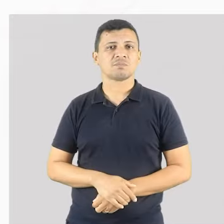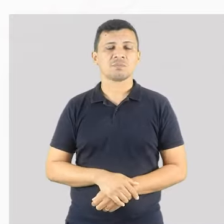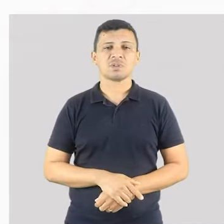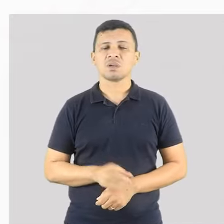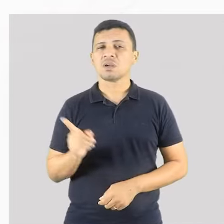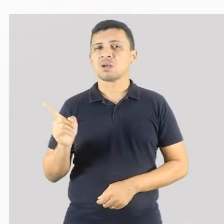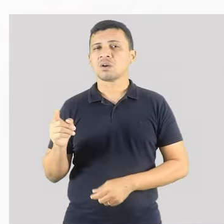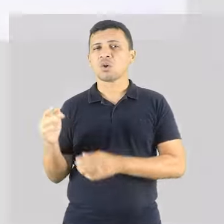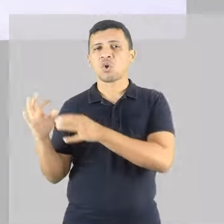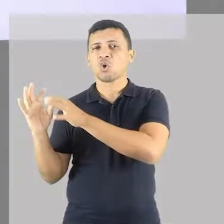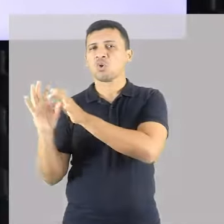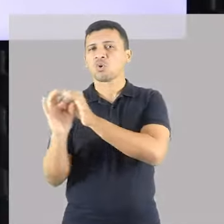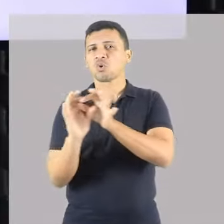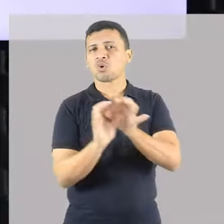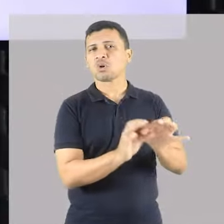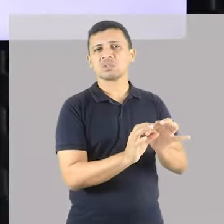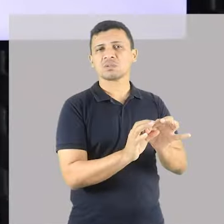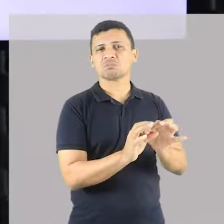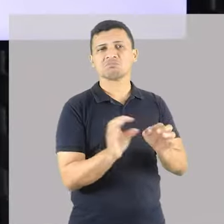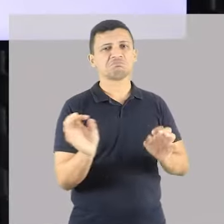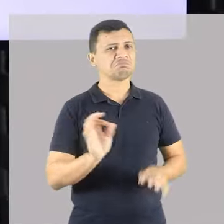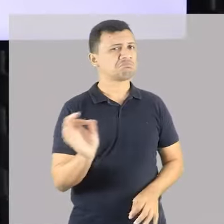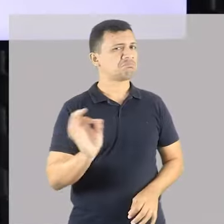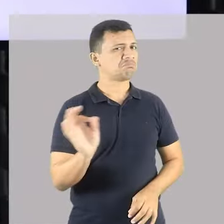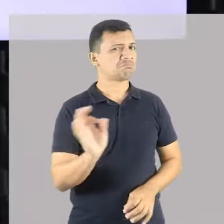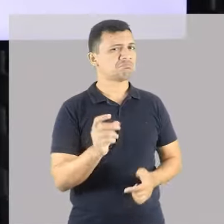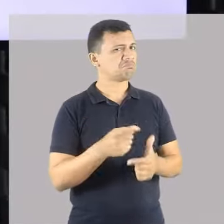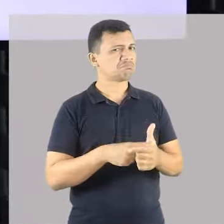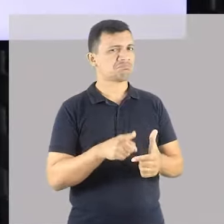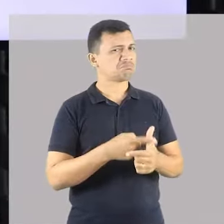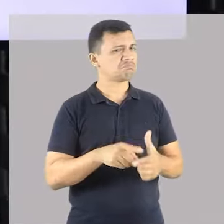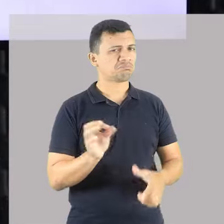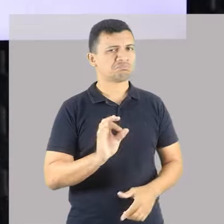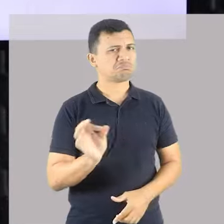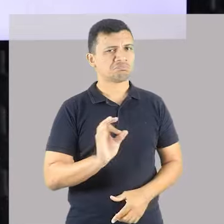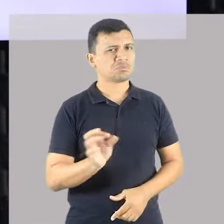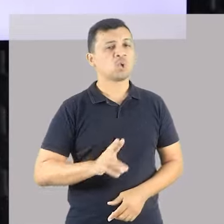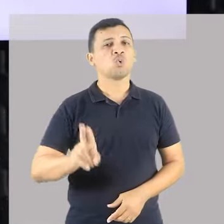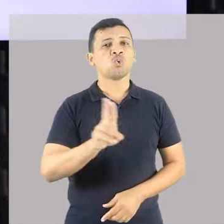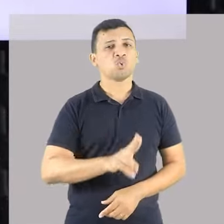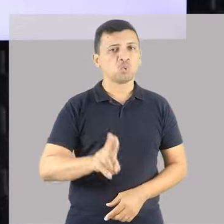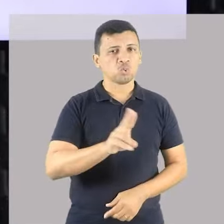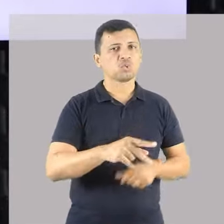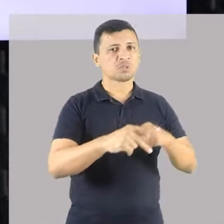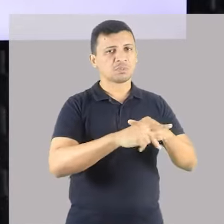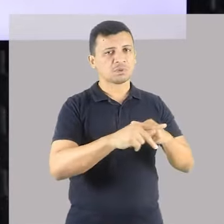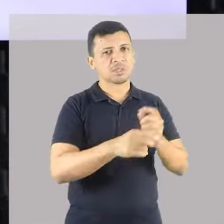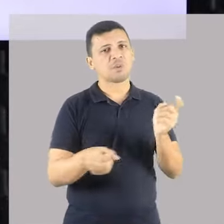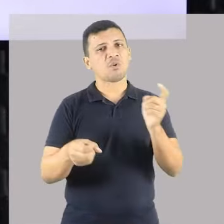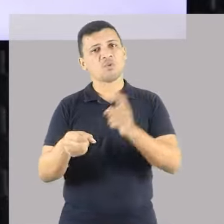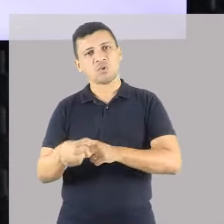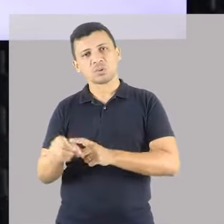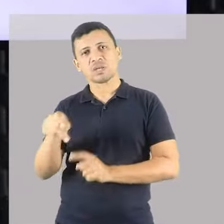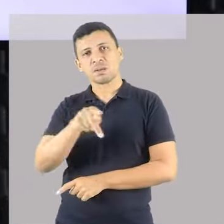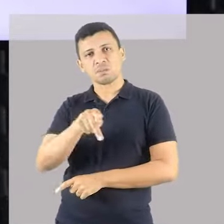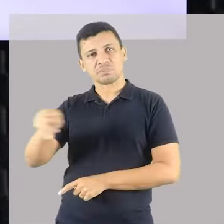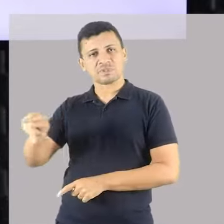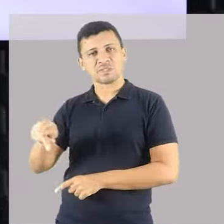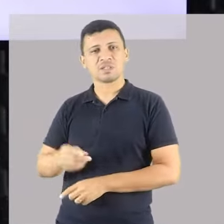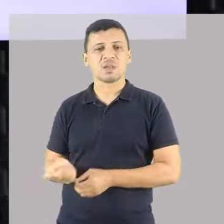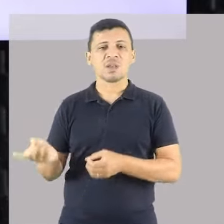coesão essa estrutura certo ele usa o este Para retomar Presidente ele utiliza o esse retomando